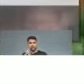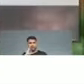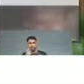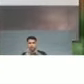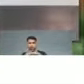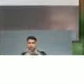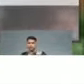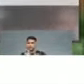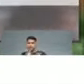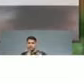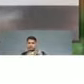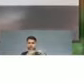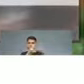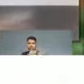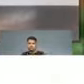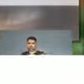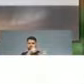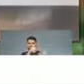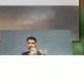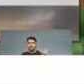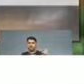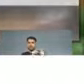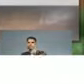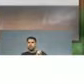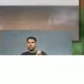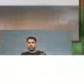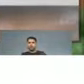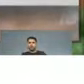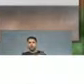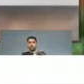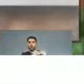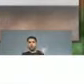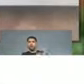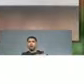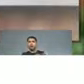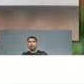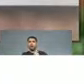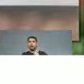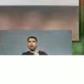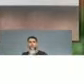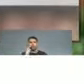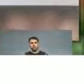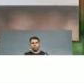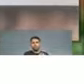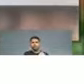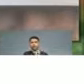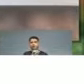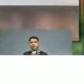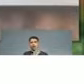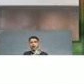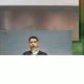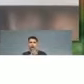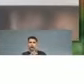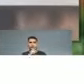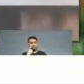subclasse especifica uma descrição específica de conservação como atividade econômica junto ao brincar